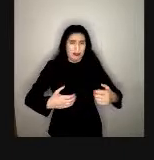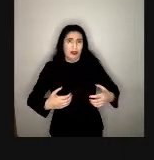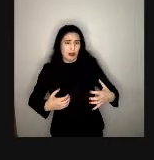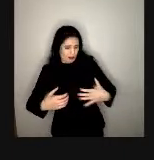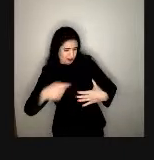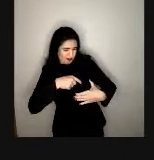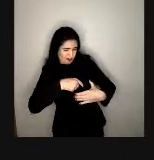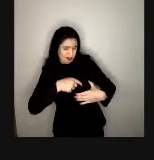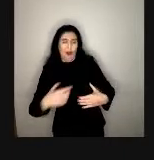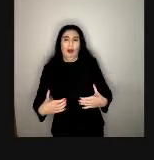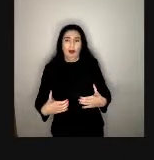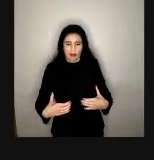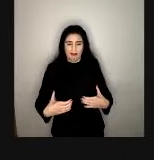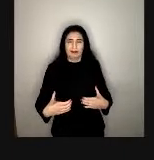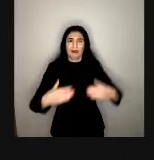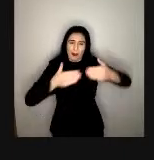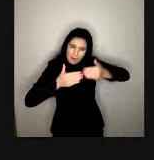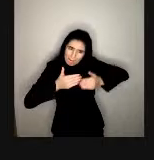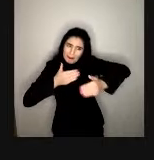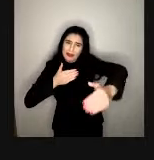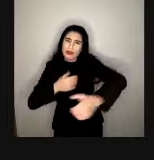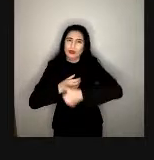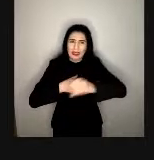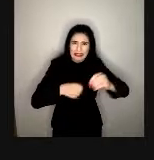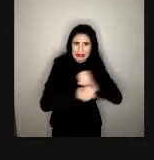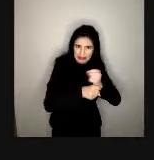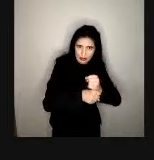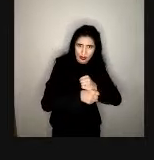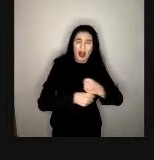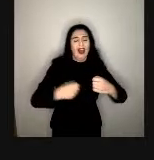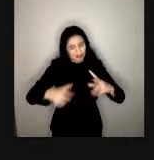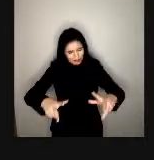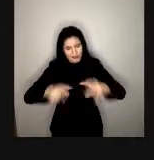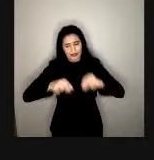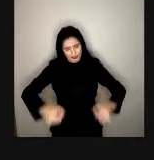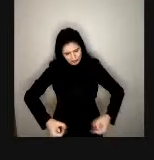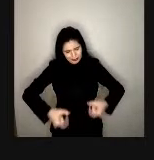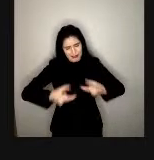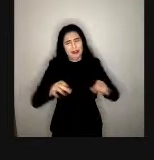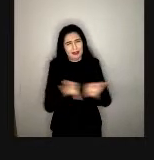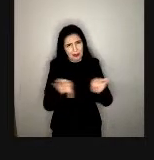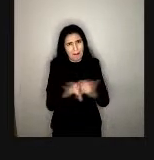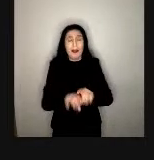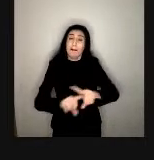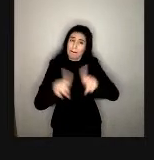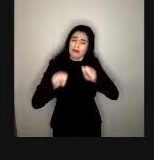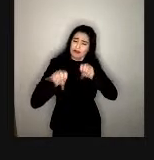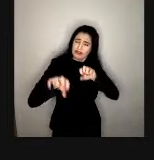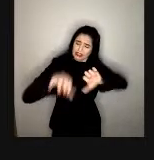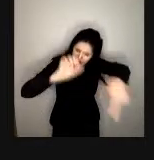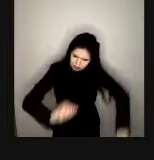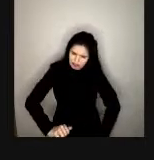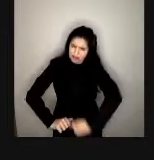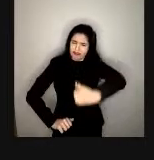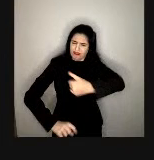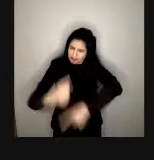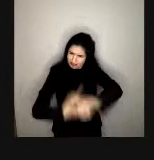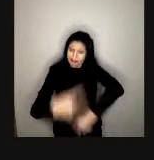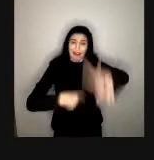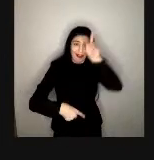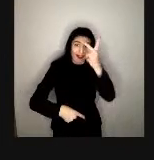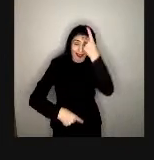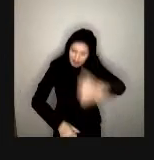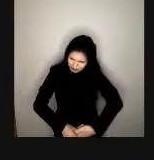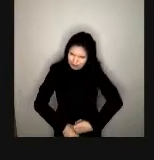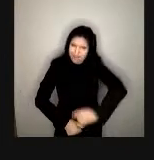E está firme e forte, dando essa lição de superação para as pessoas. A Marilena, que é